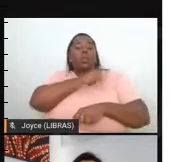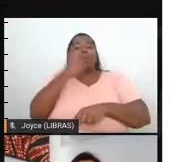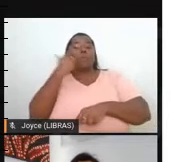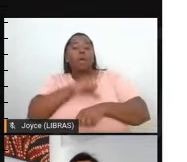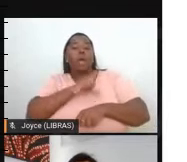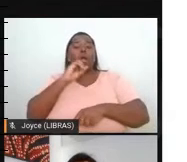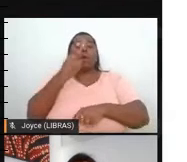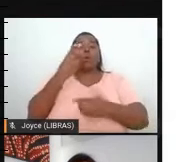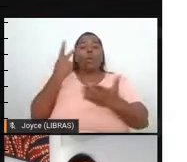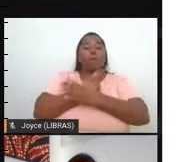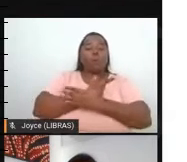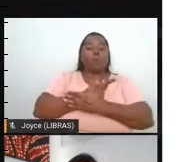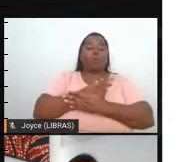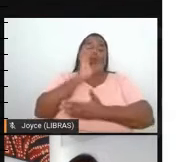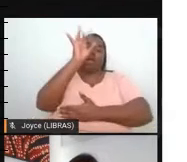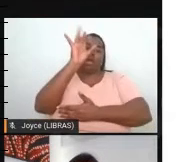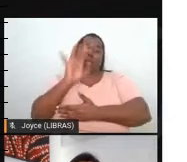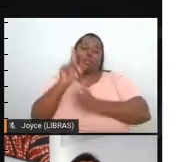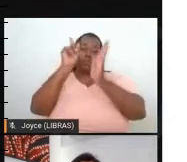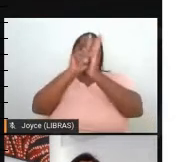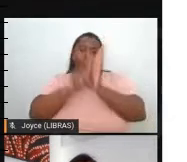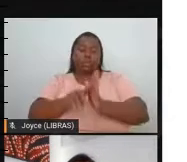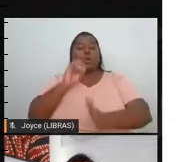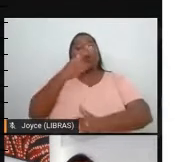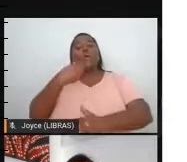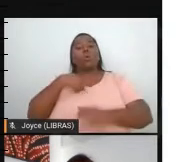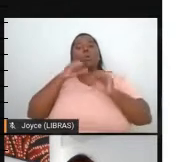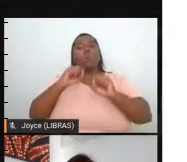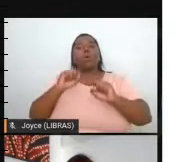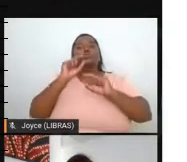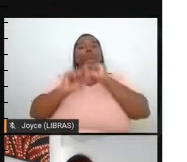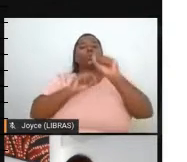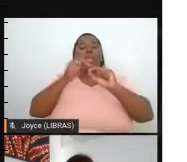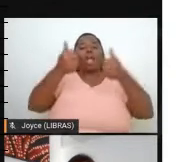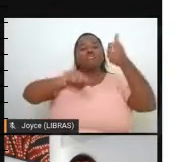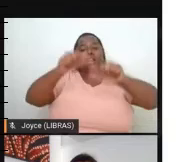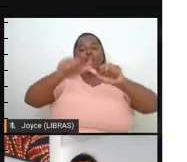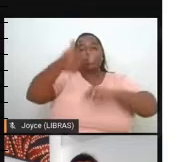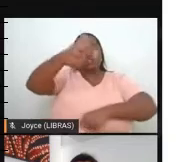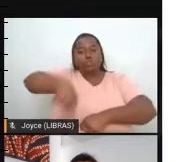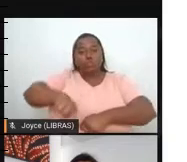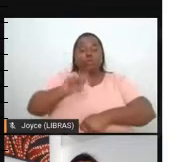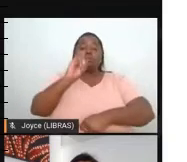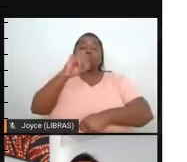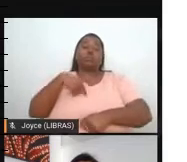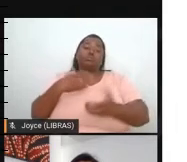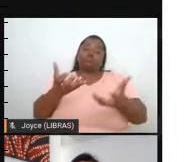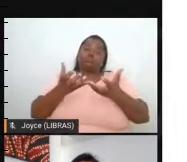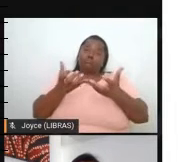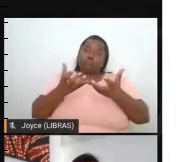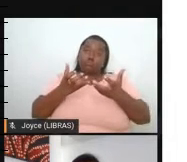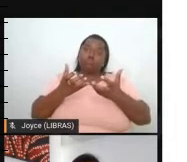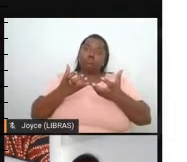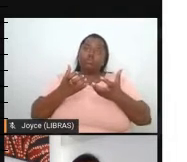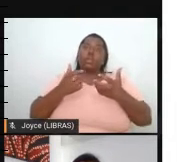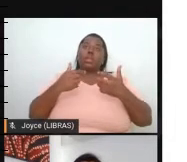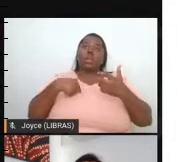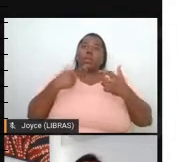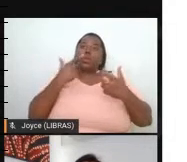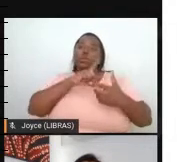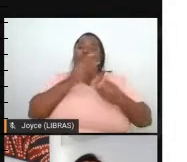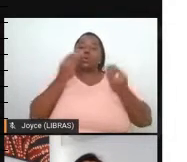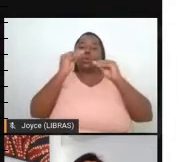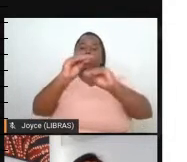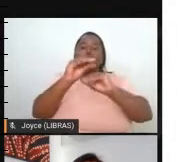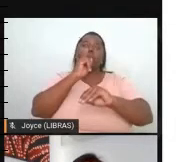eu posso reavaliar se eu quiser. Então, no caso assim, eu estou falando em questão numérica, mas é possível também colocar uma